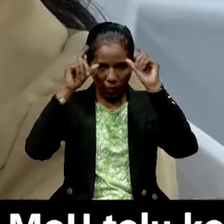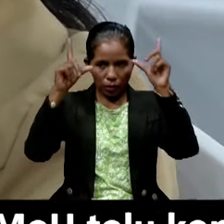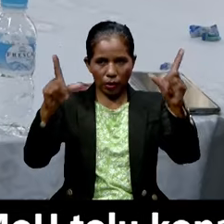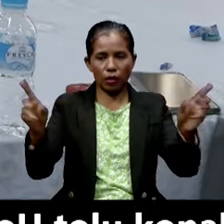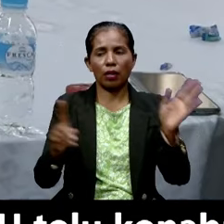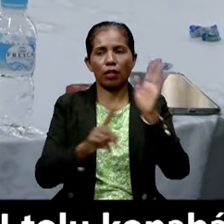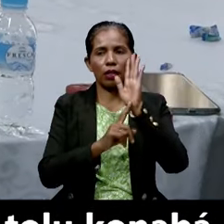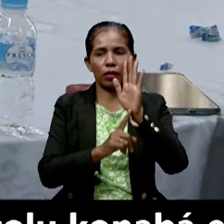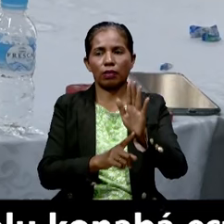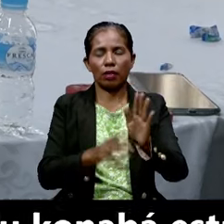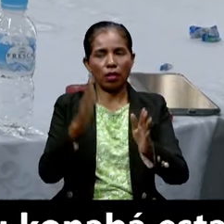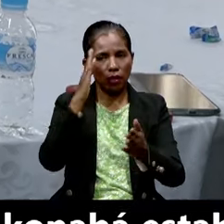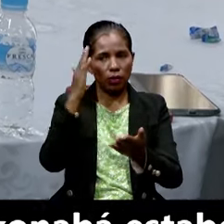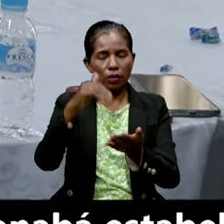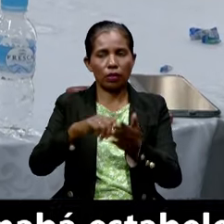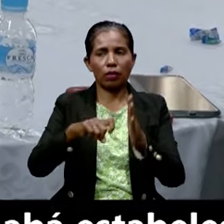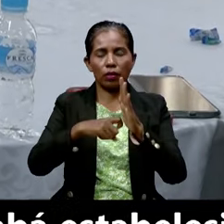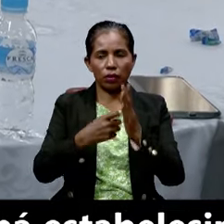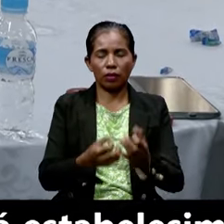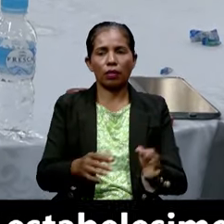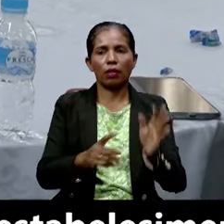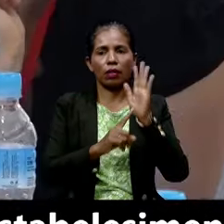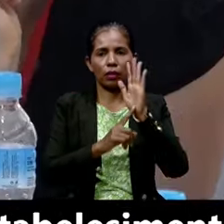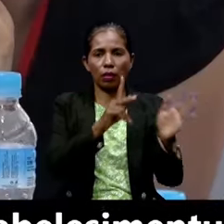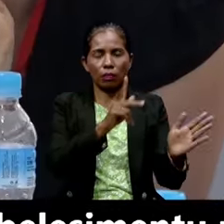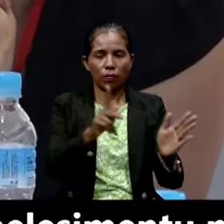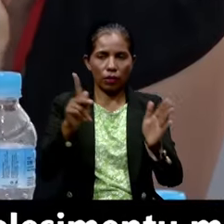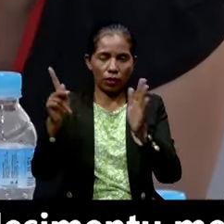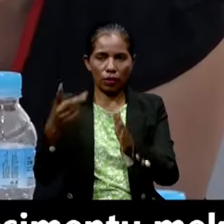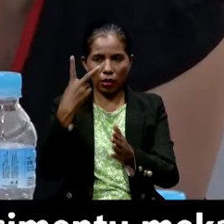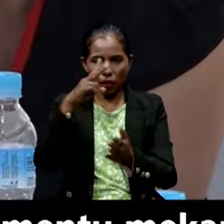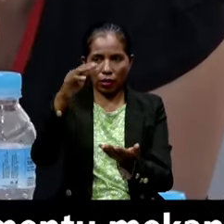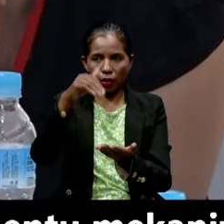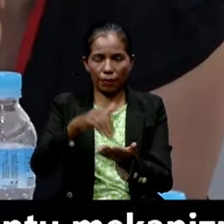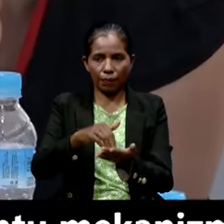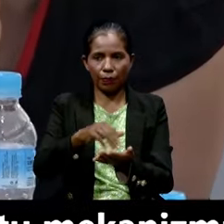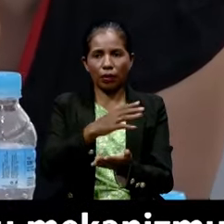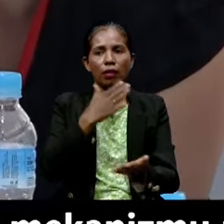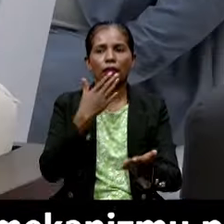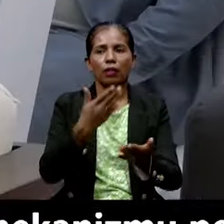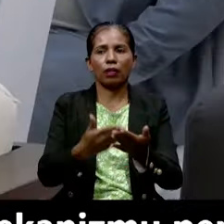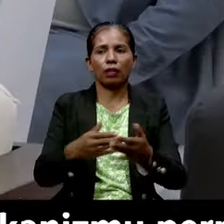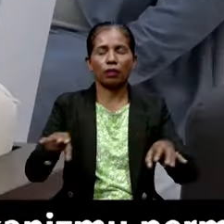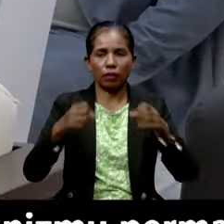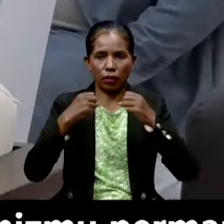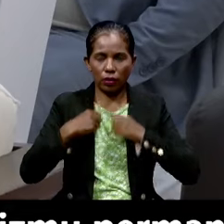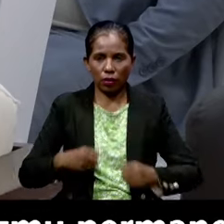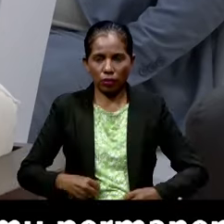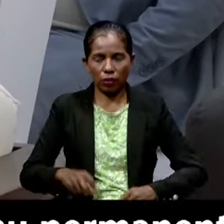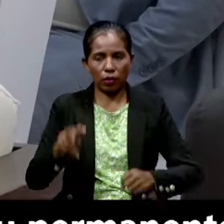saia nessa reflexão no chave indicador ba plano no avaliação nebe magdia que o sistema saúde